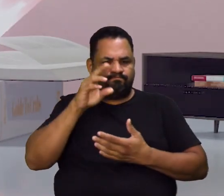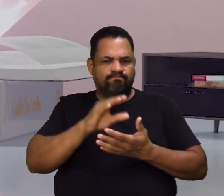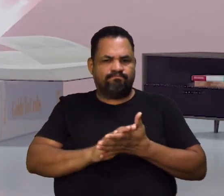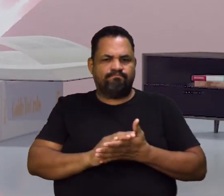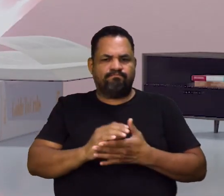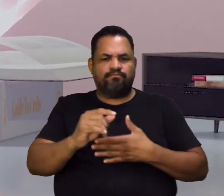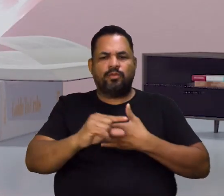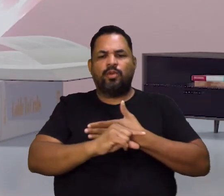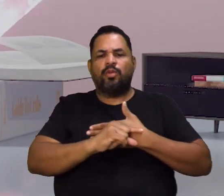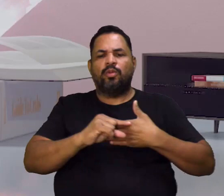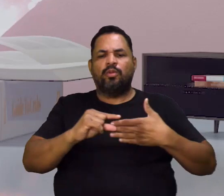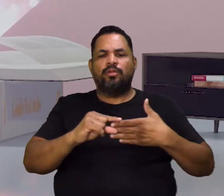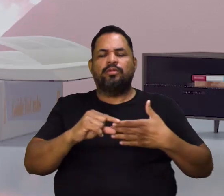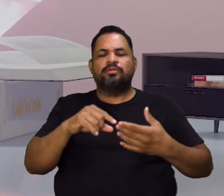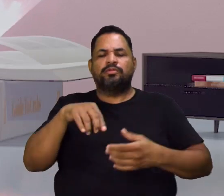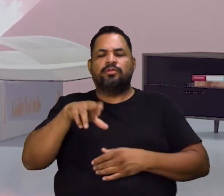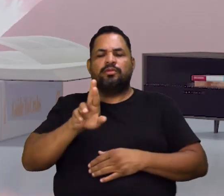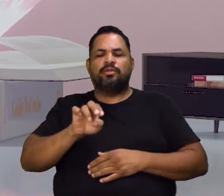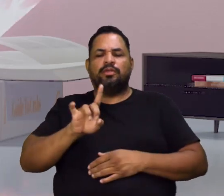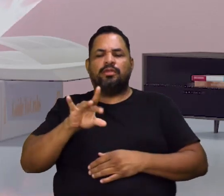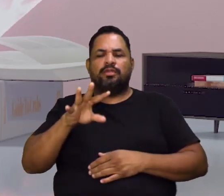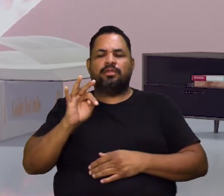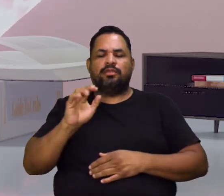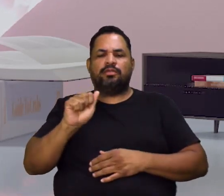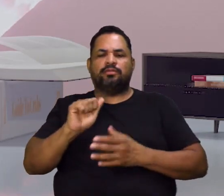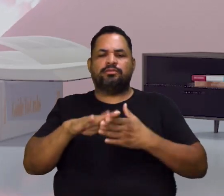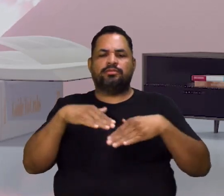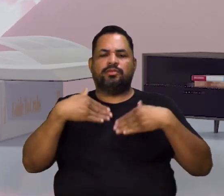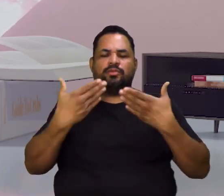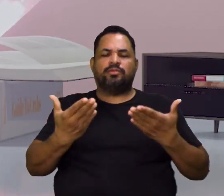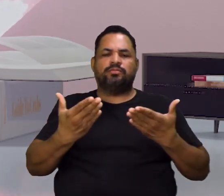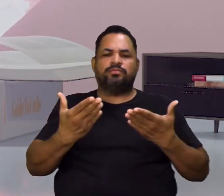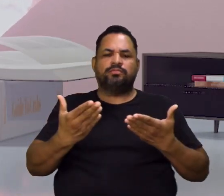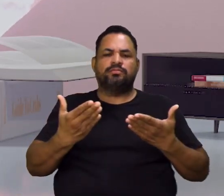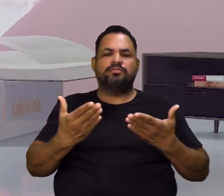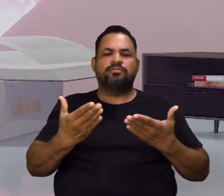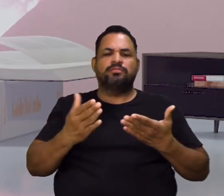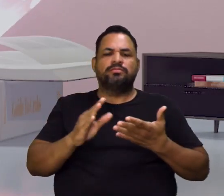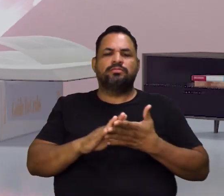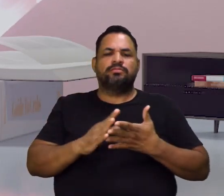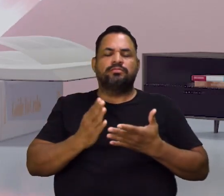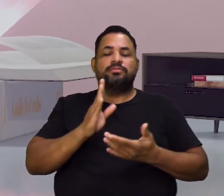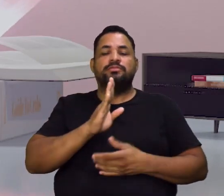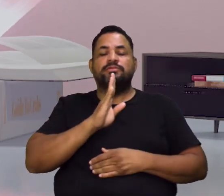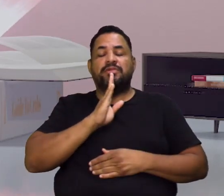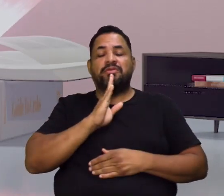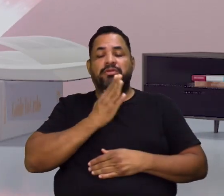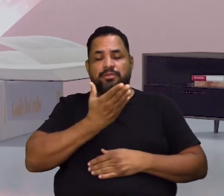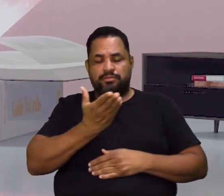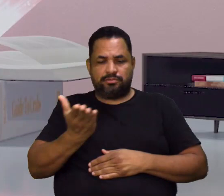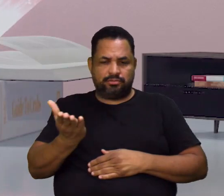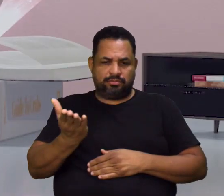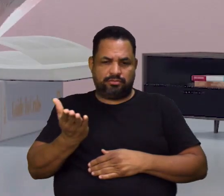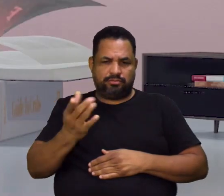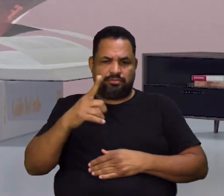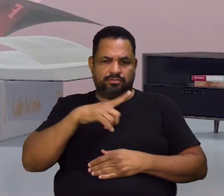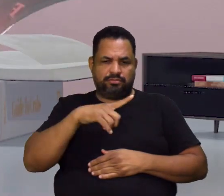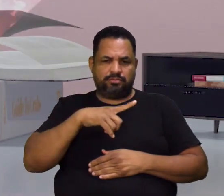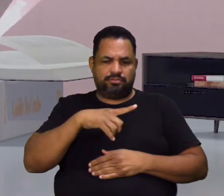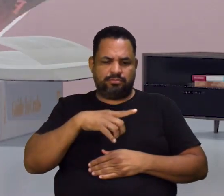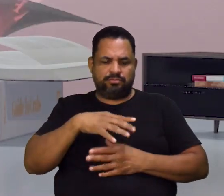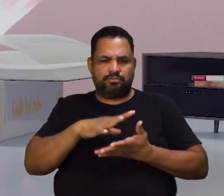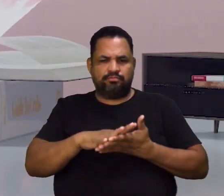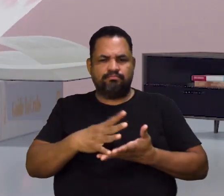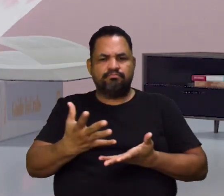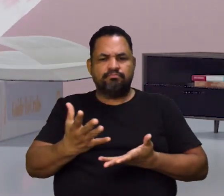do autor realista Qual o autor realista que você conhece que tem essa